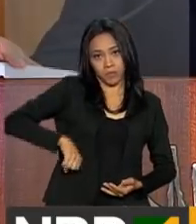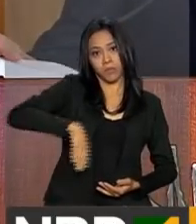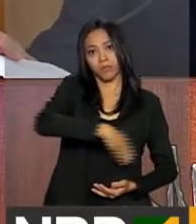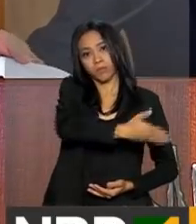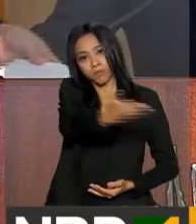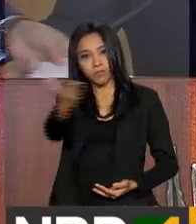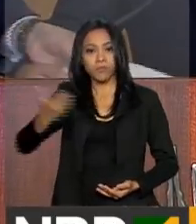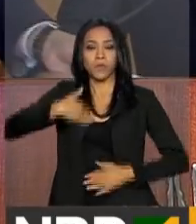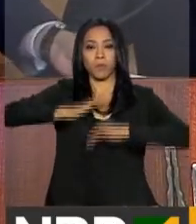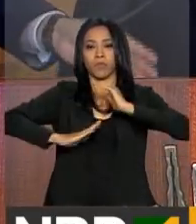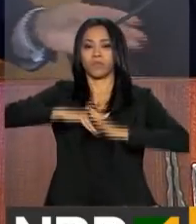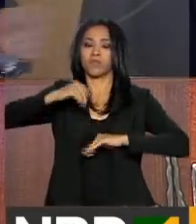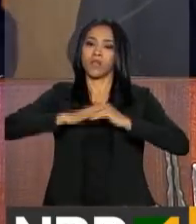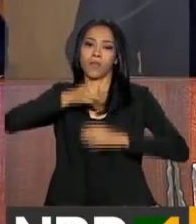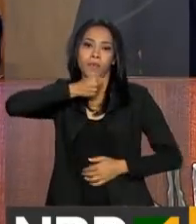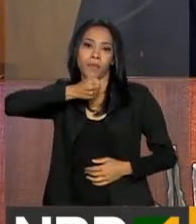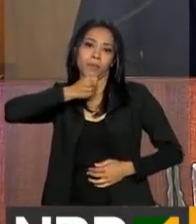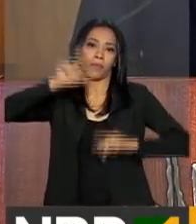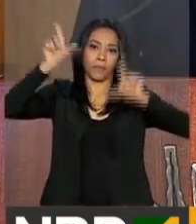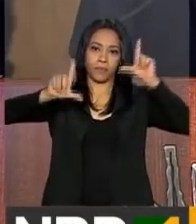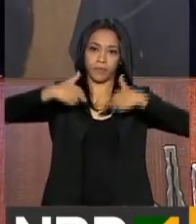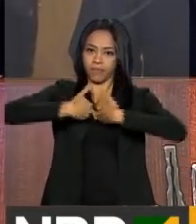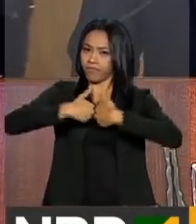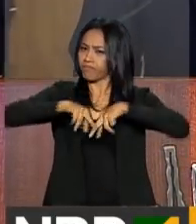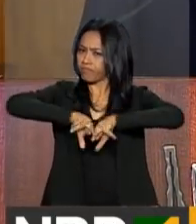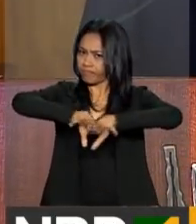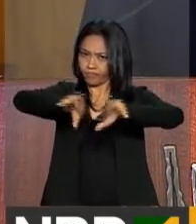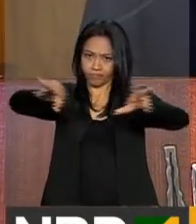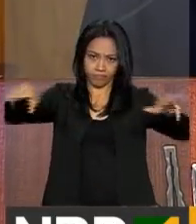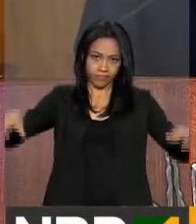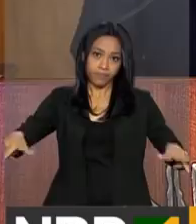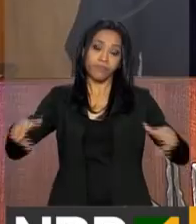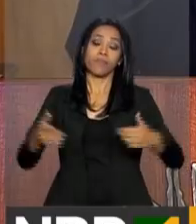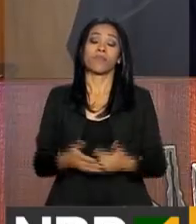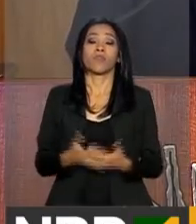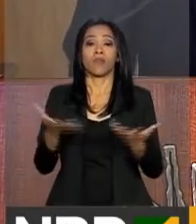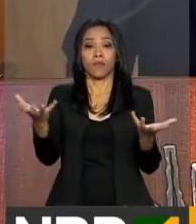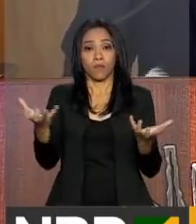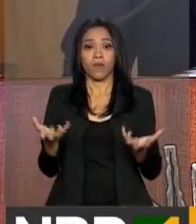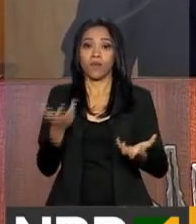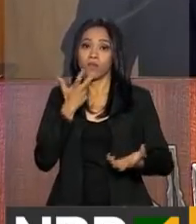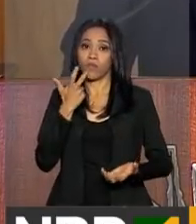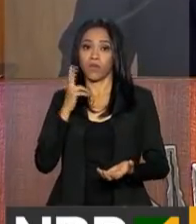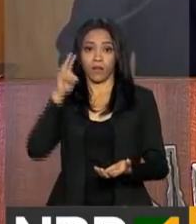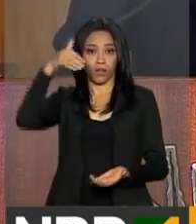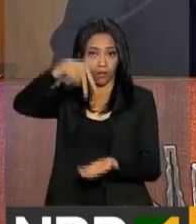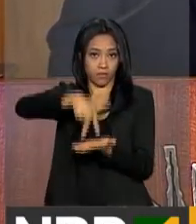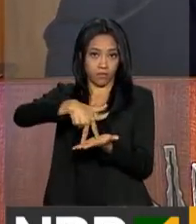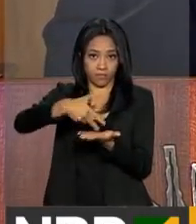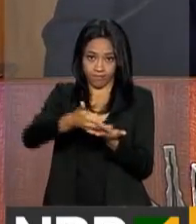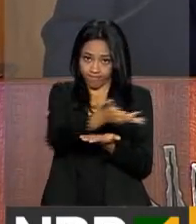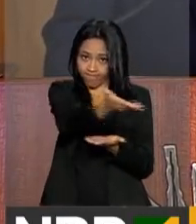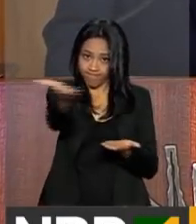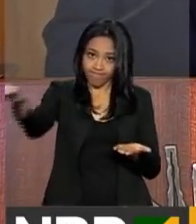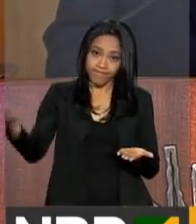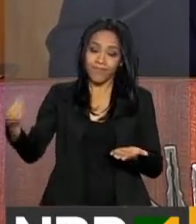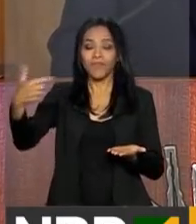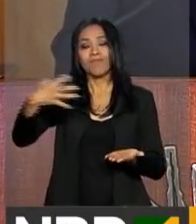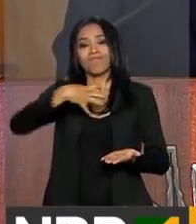profissionais de imprensa, eu quero de logo registrar que é com grande prazer